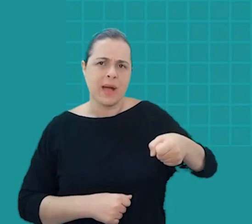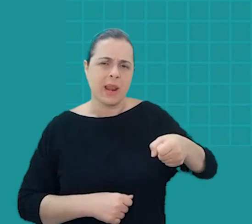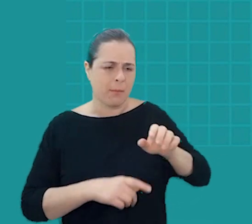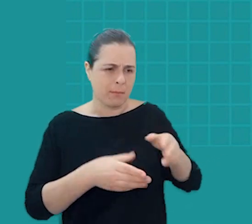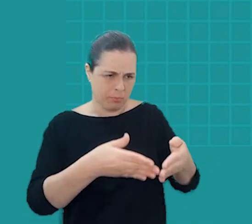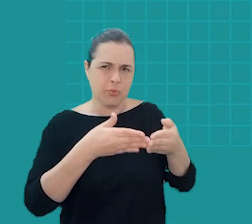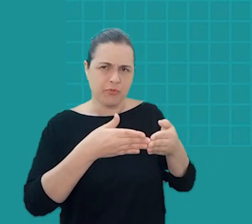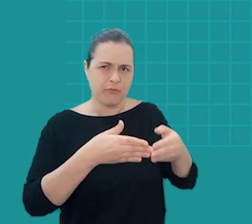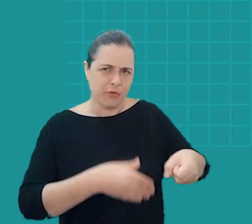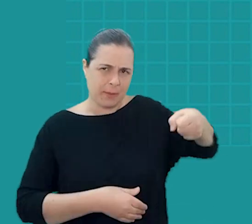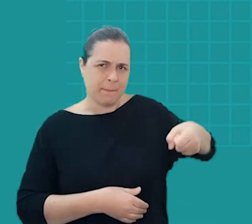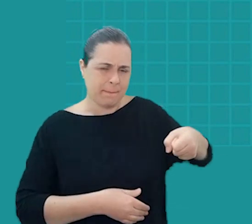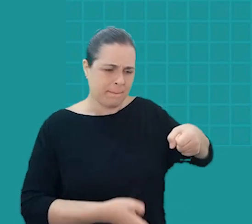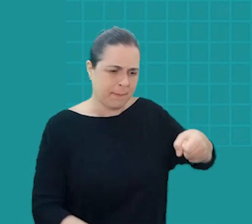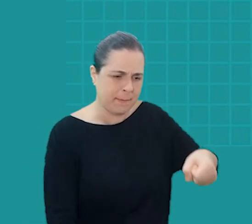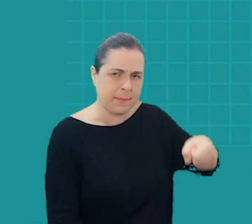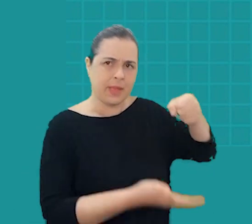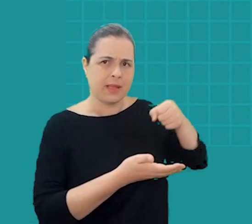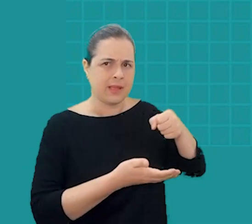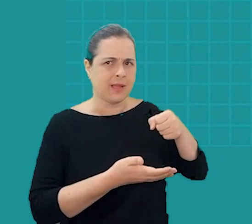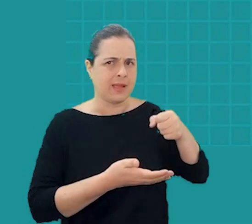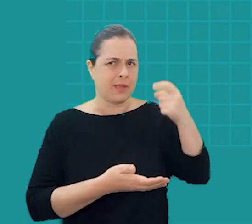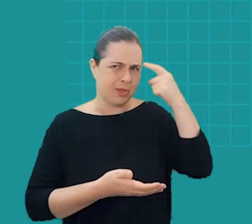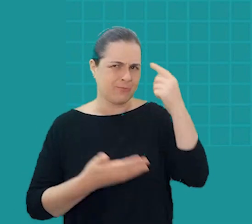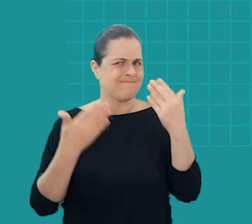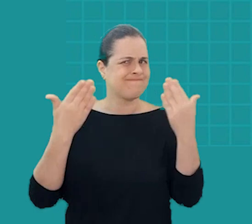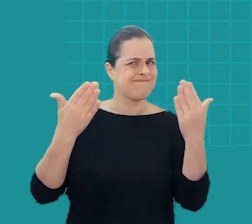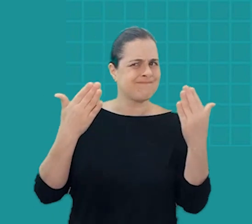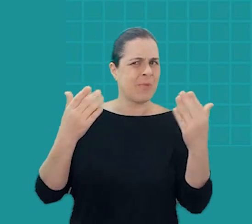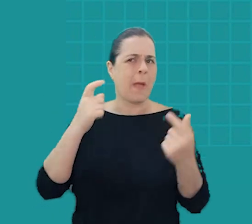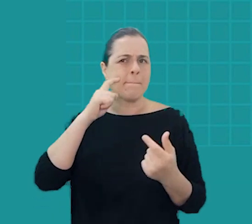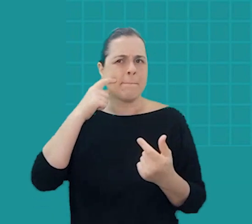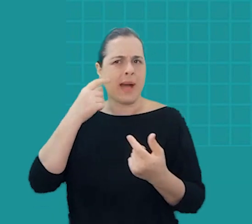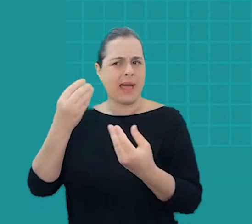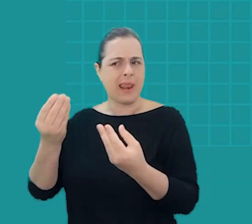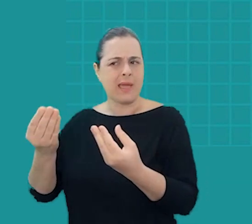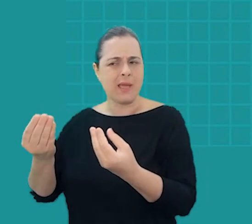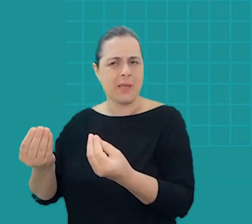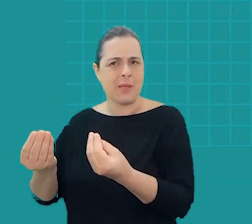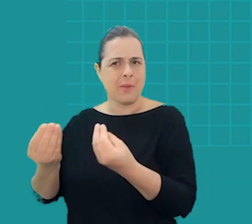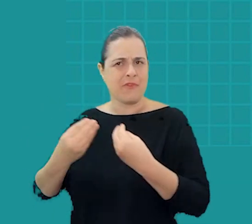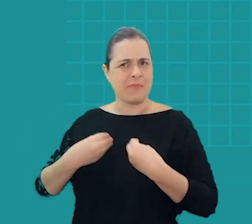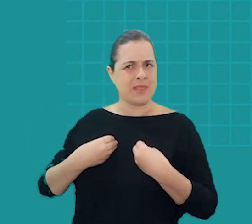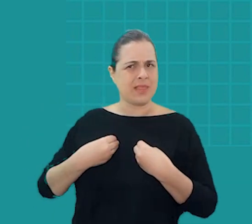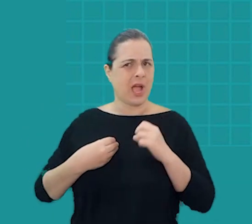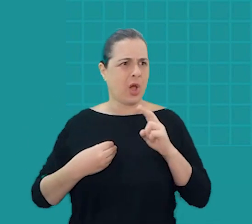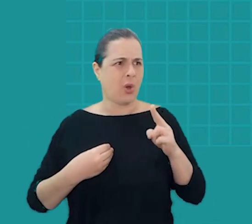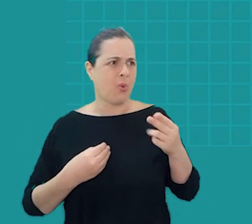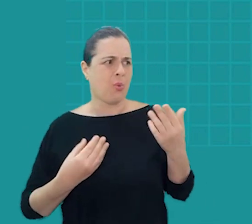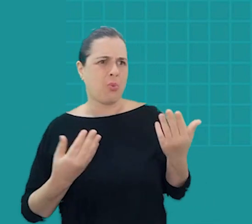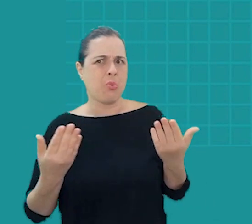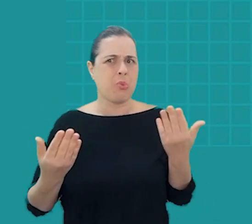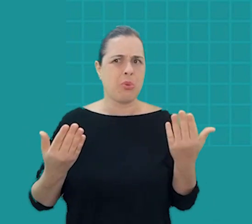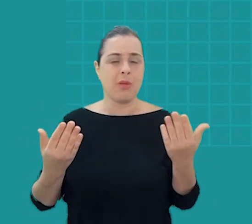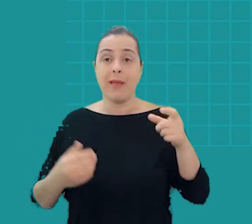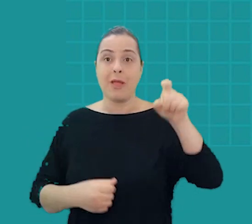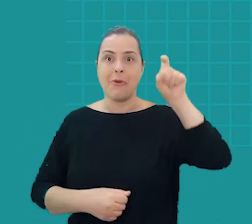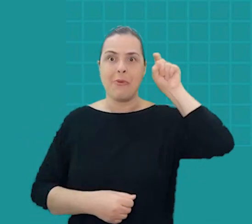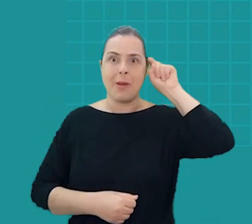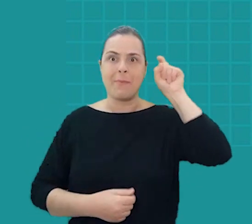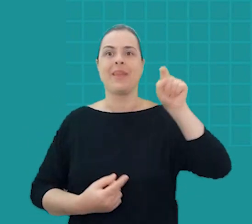falar, puta, será que ela está me oferecendo uma bala? O que ela está querendo? O aparelho, ele tem um pouco